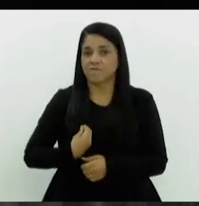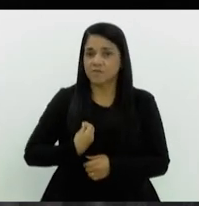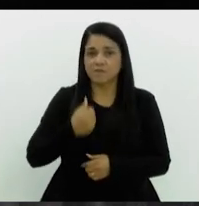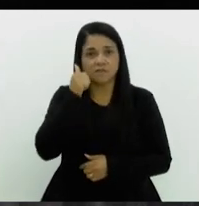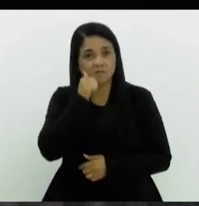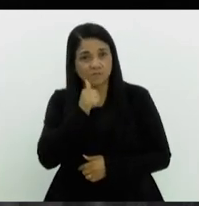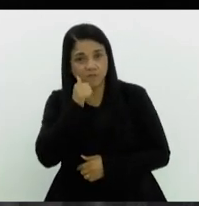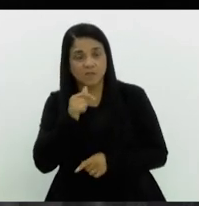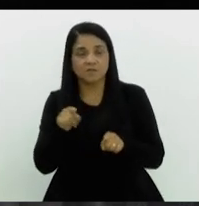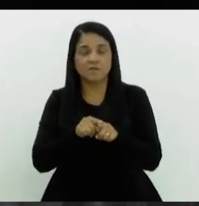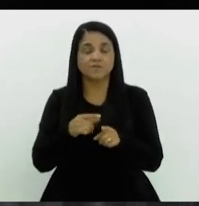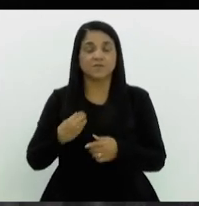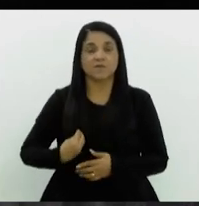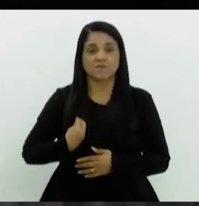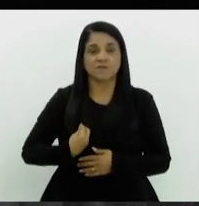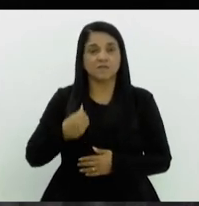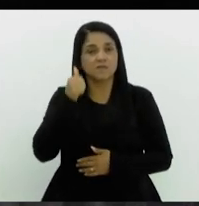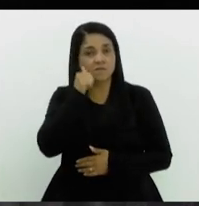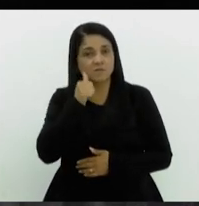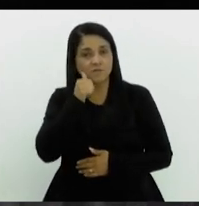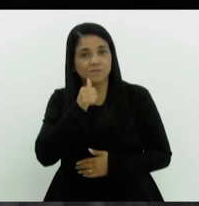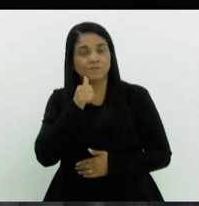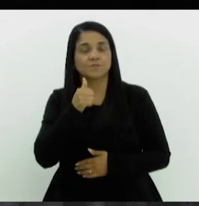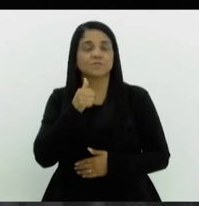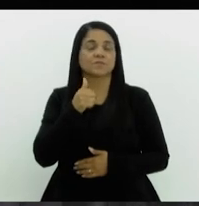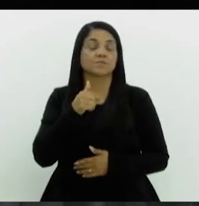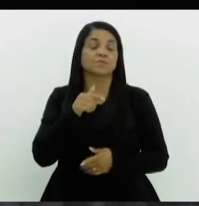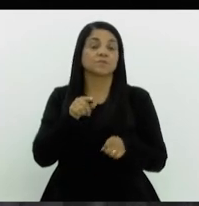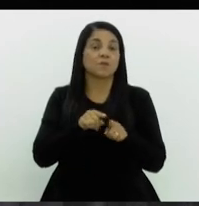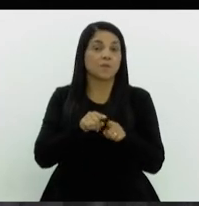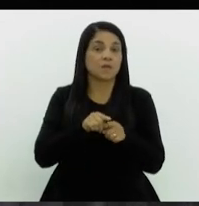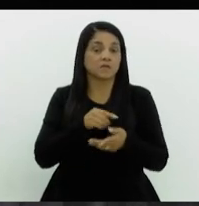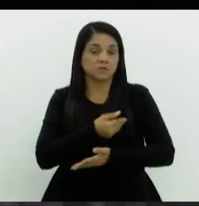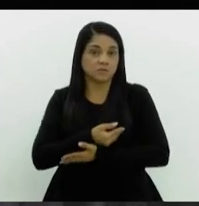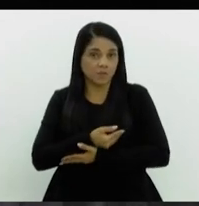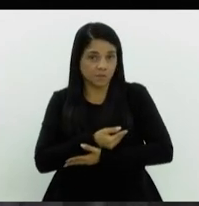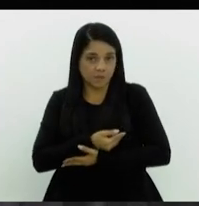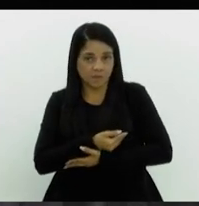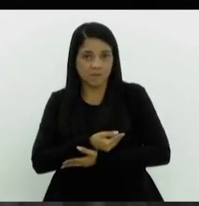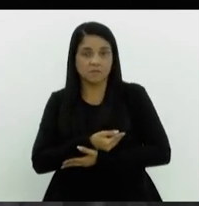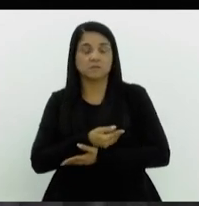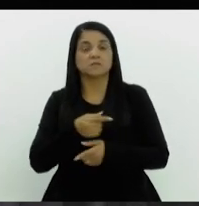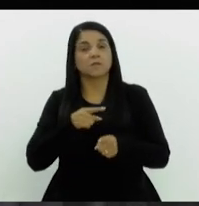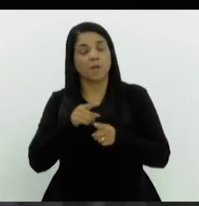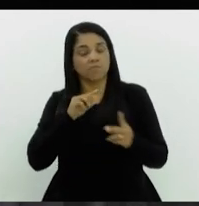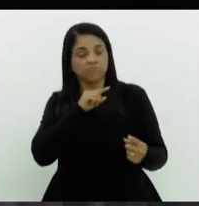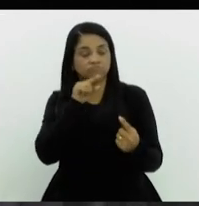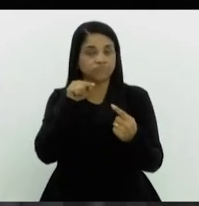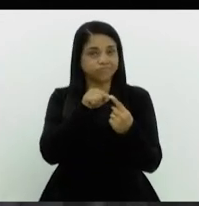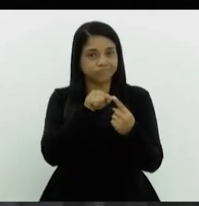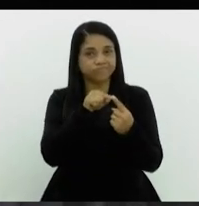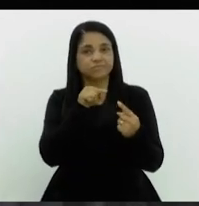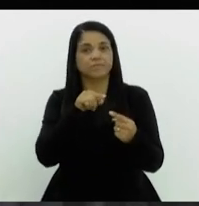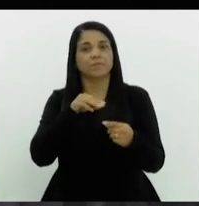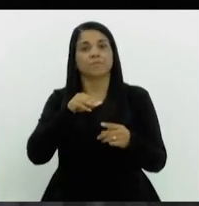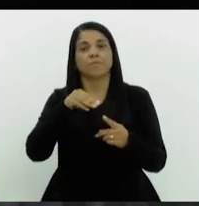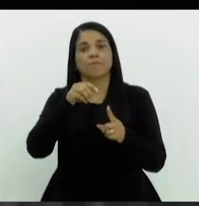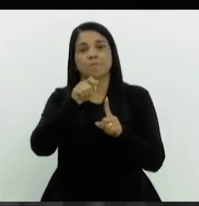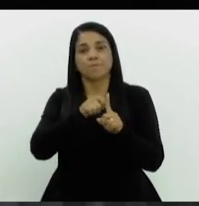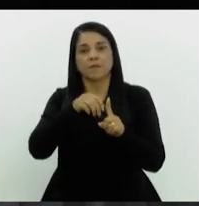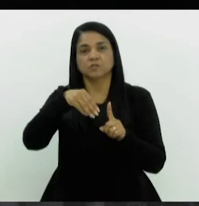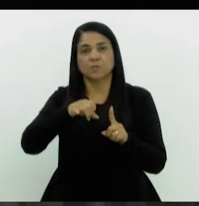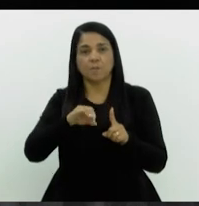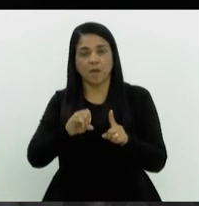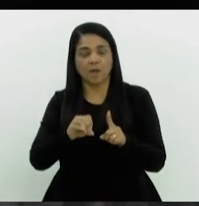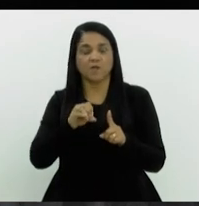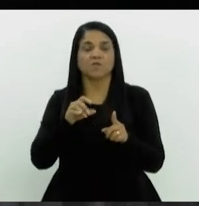das crianças, e volto a dizer, também me somando ao Maio Furtacor, mãe feliz é mãe com direitos,